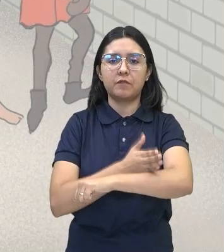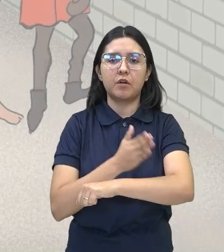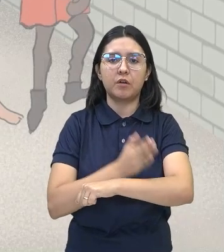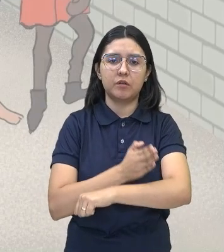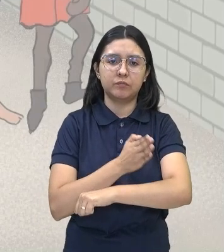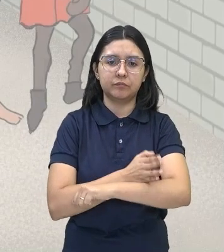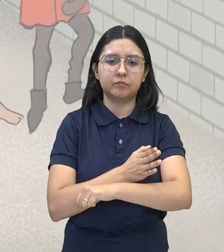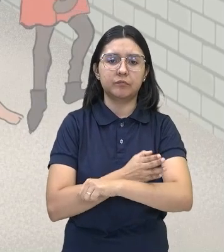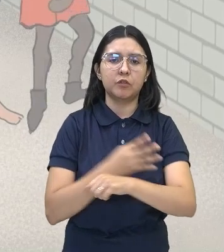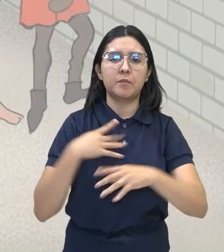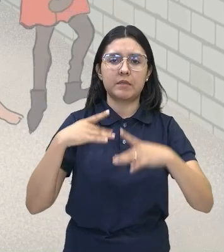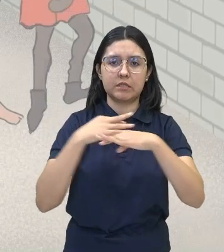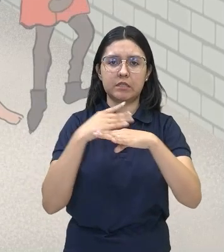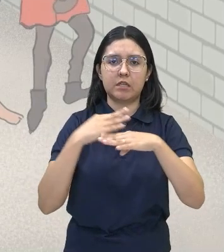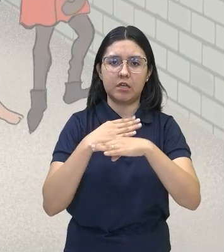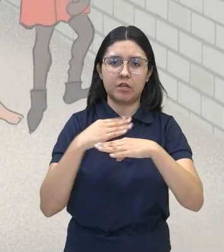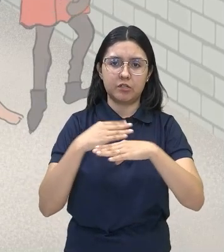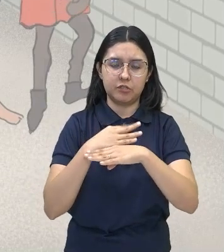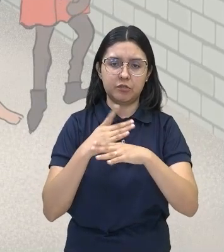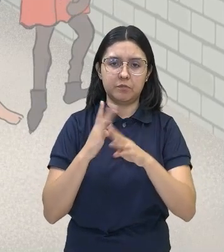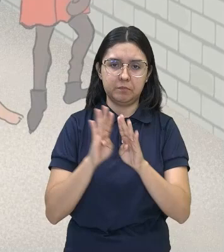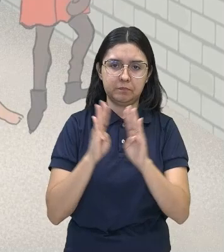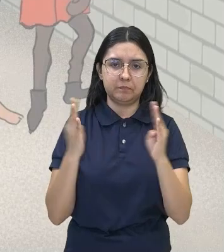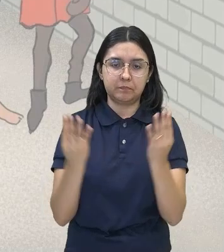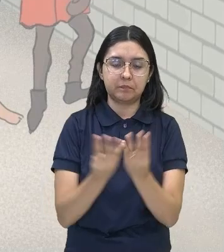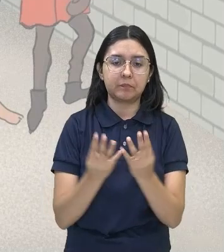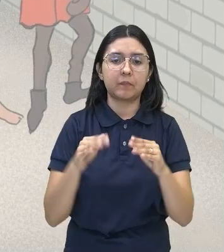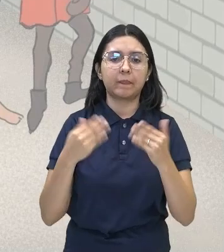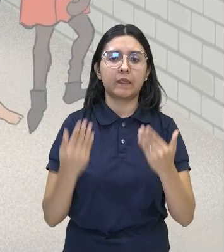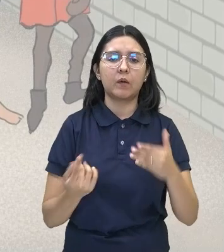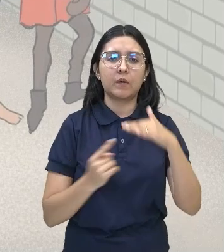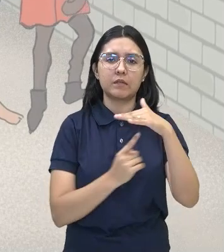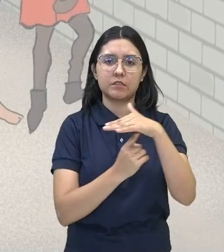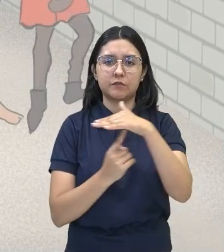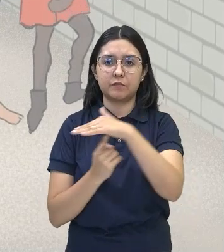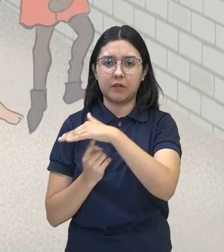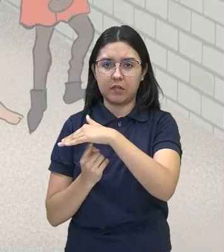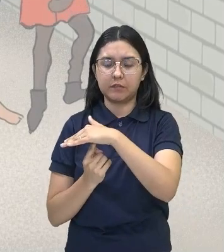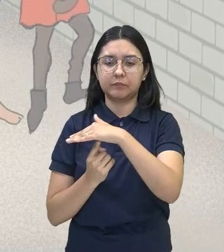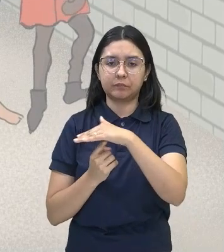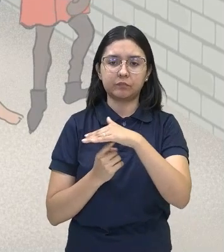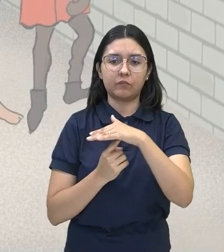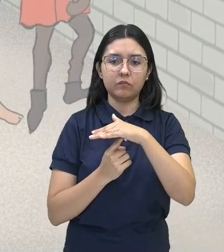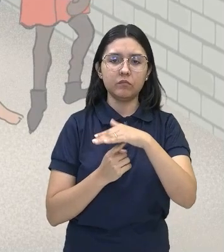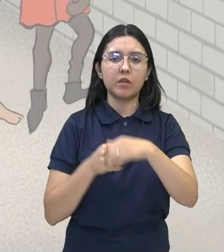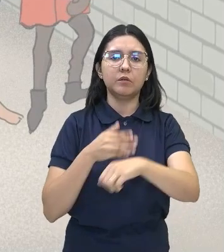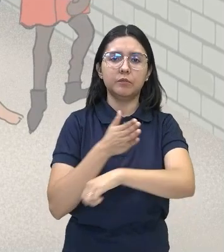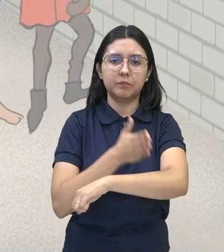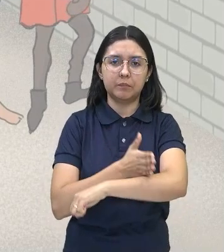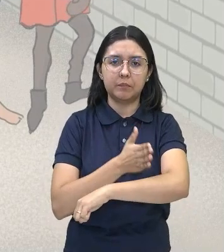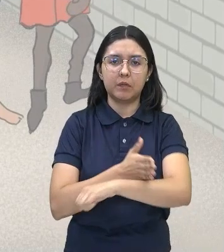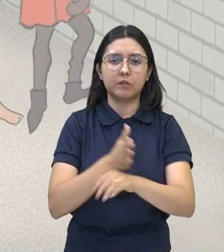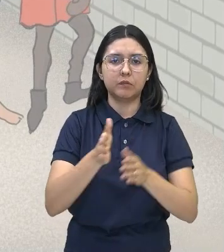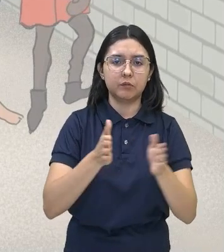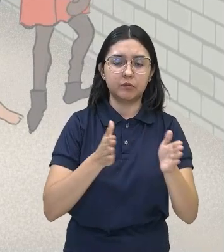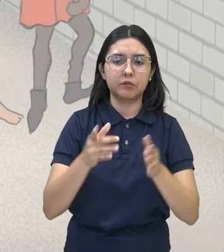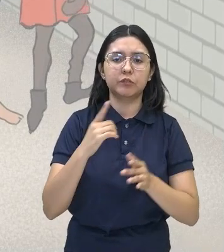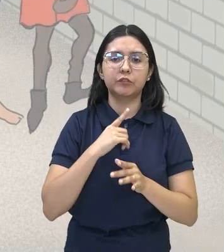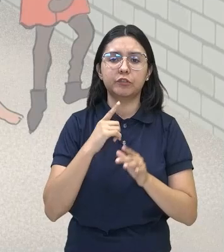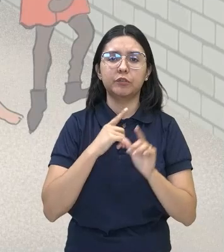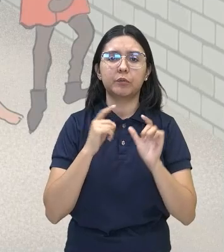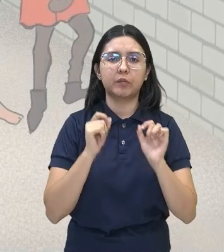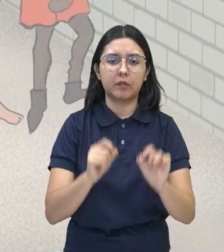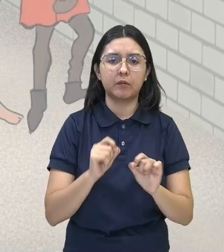o comércio. E, basicamente, essas feiras medievais, entre outras coisas, tinham o papel